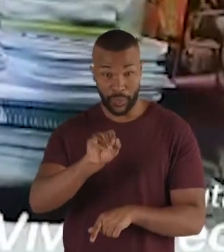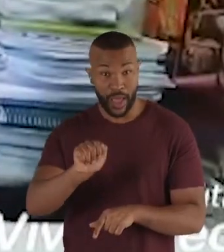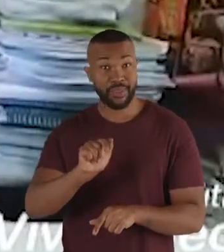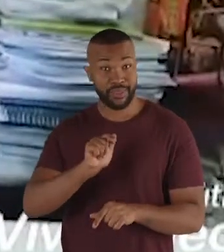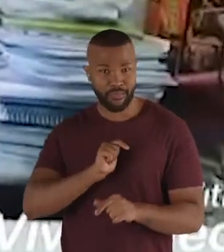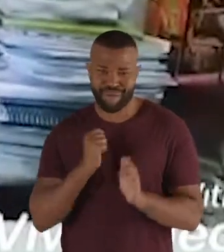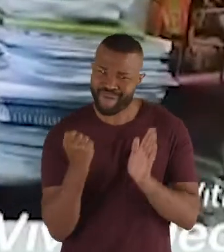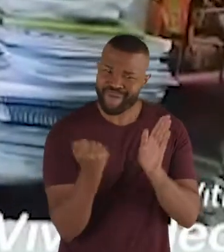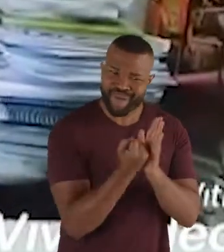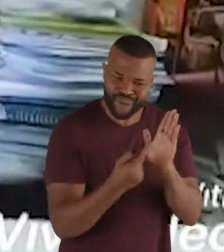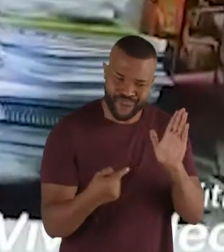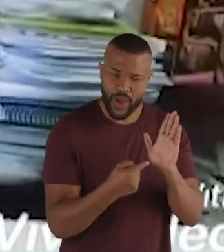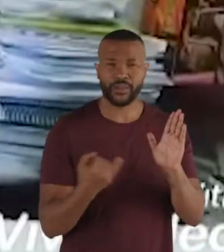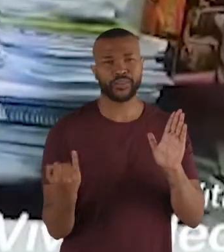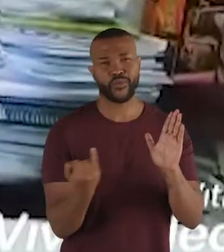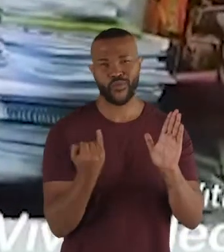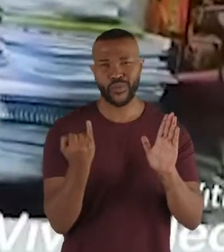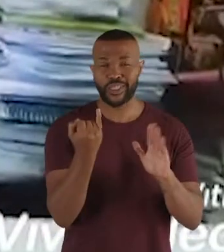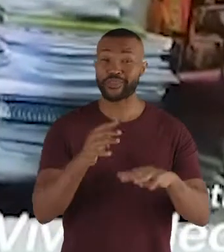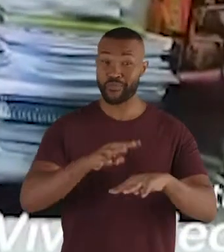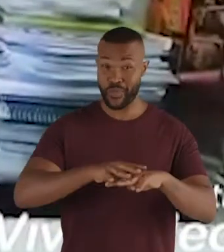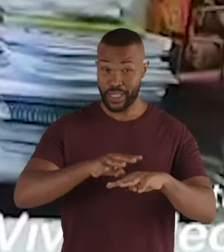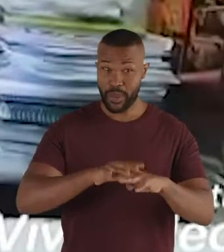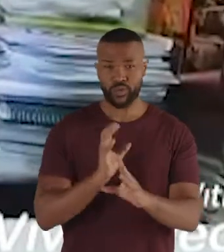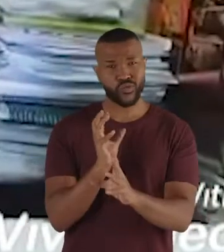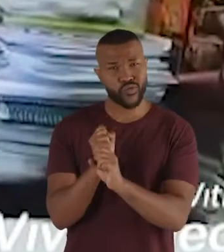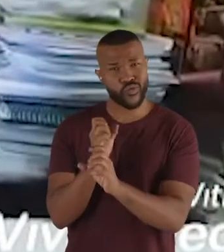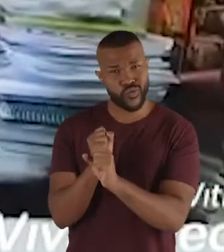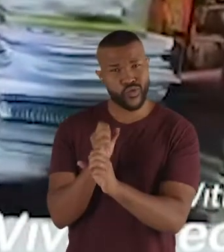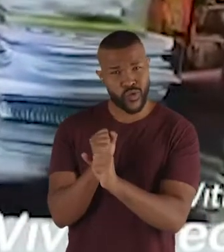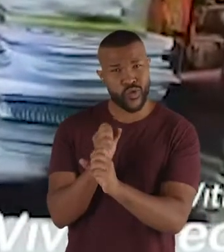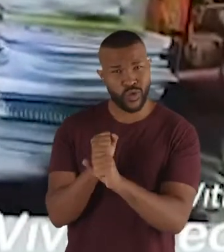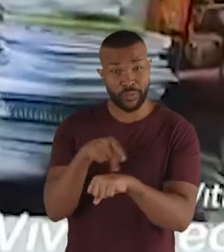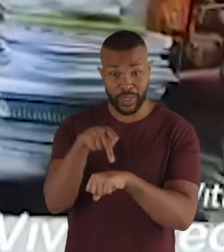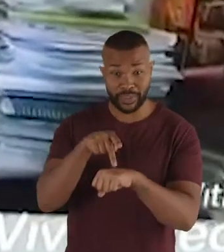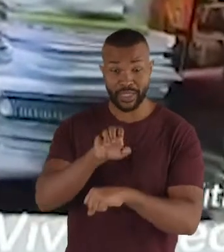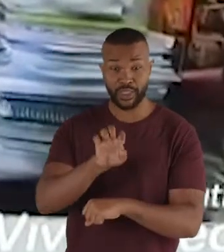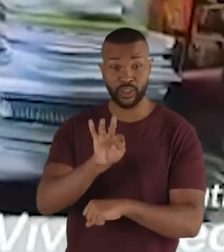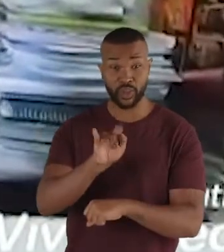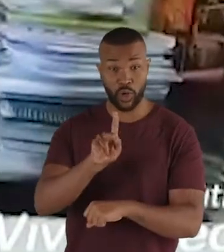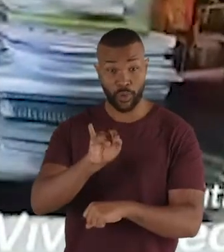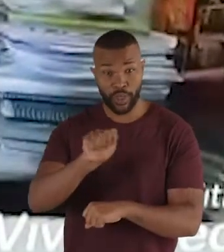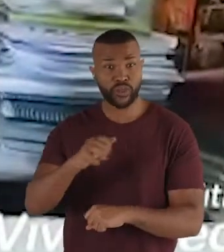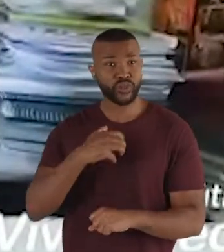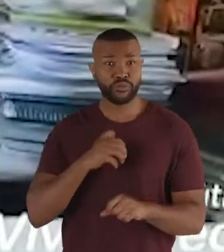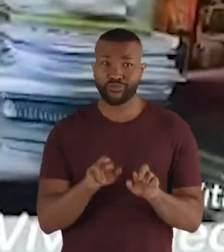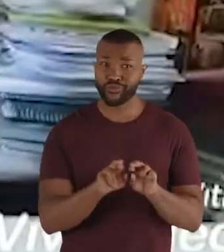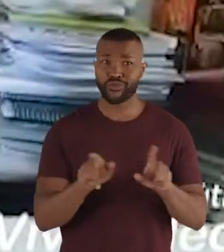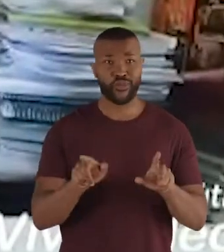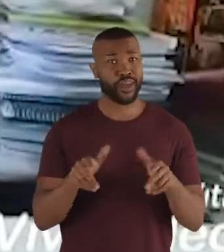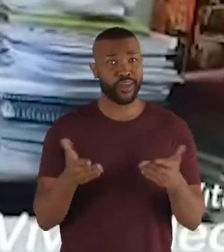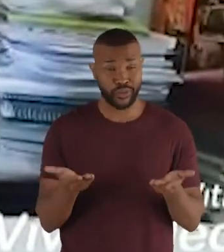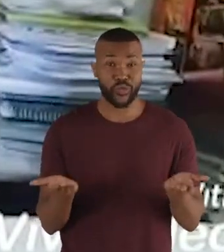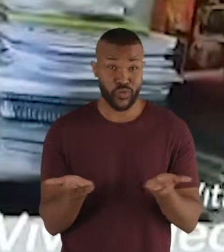registro muito importante na matemática. As contas que são feitas na Etiópia são feitas de forma diferente, iguais